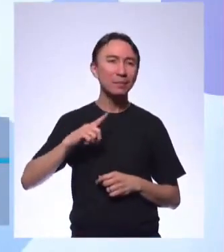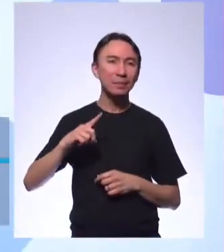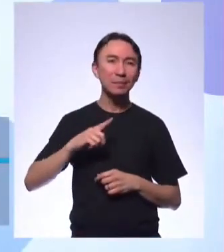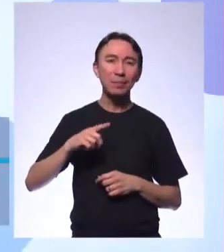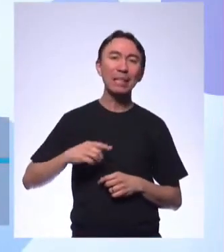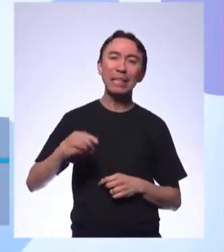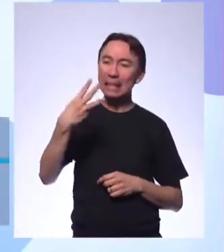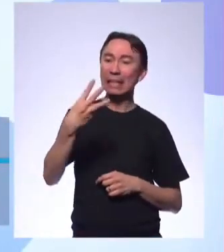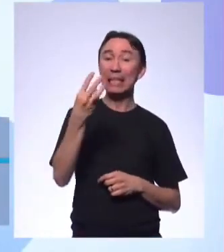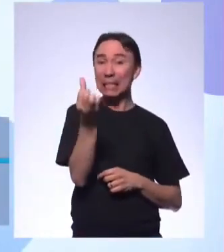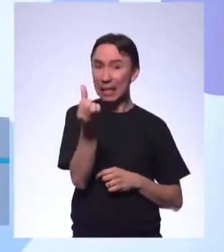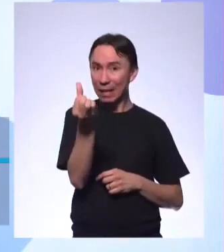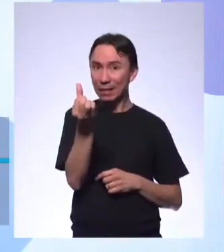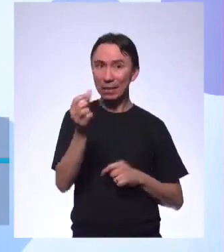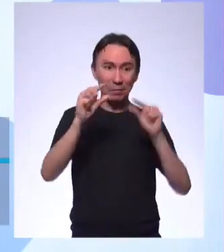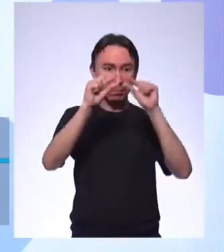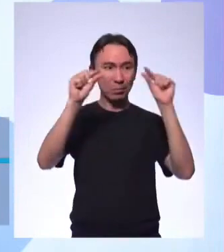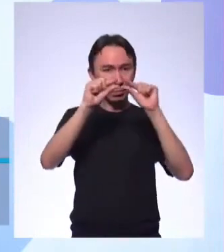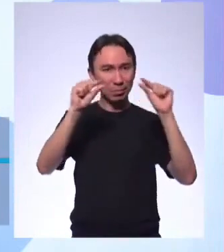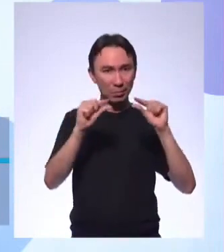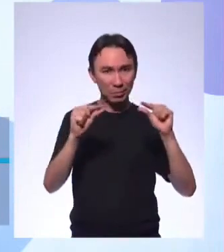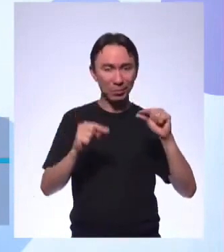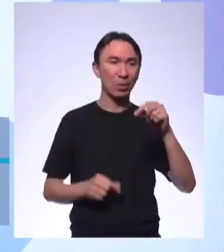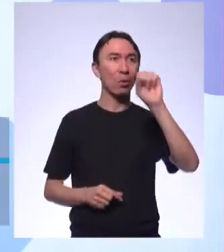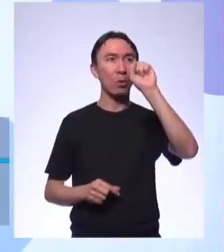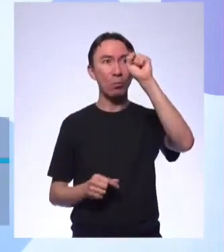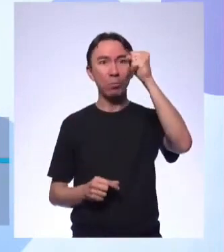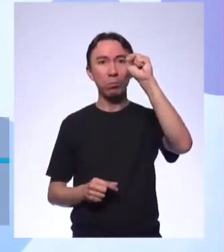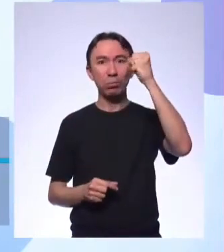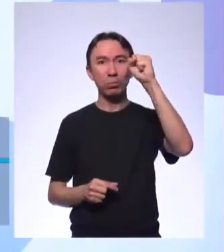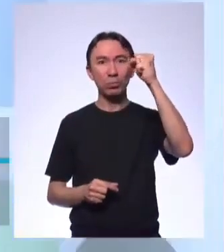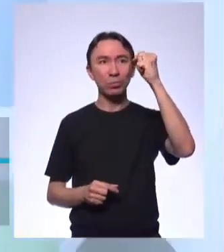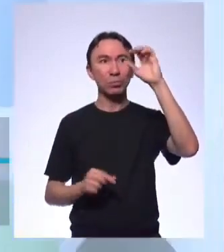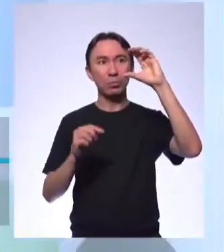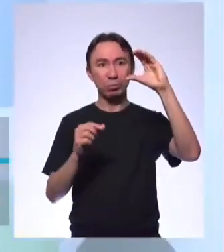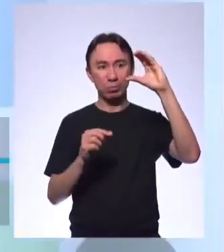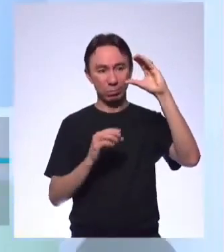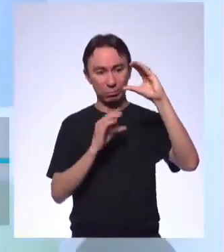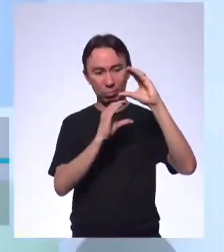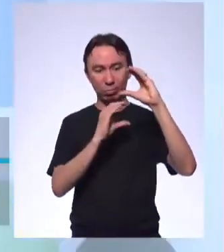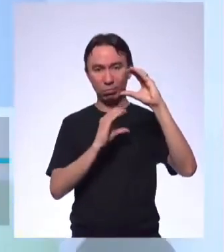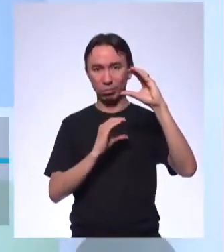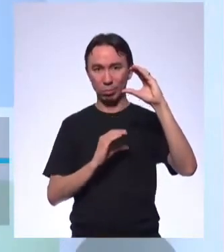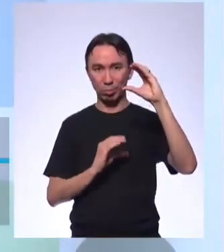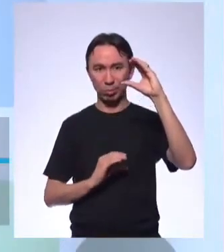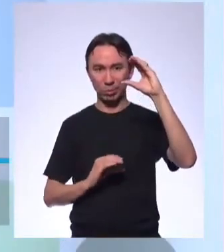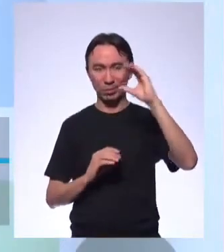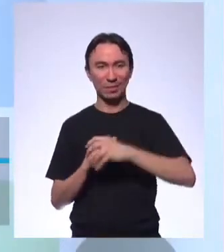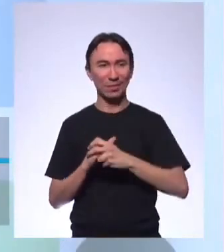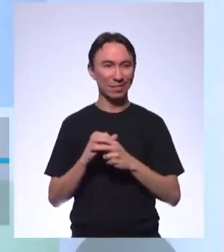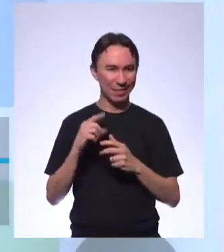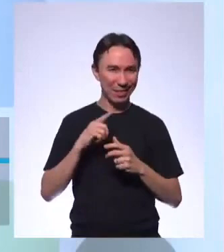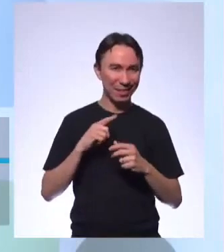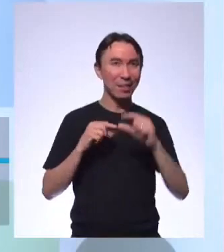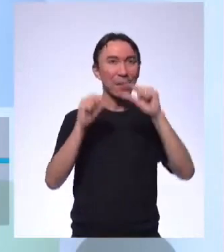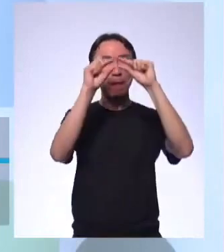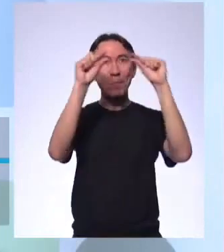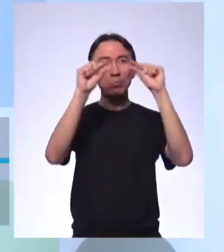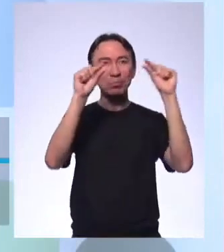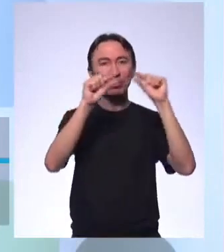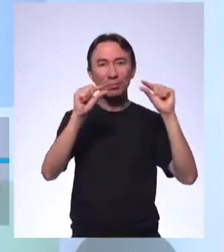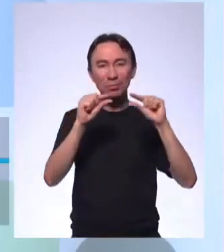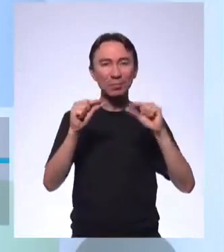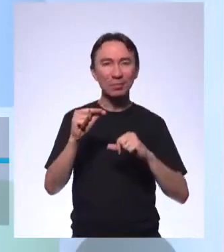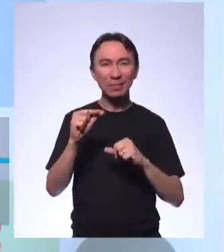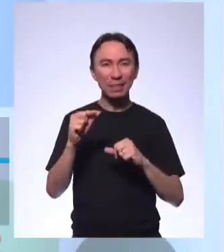36 versos e 8 estrofes. 8 estrofes e a gente não tem ali, não sei se eles iam colocar, não tem um alinhamento, assim, o mesmo número de versos isso, em cada estrofe. Isso, né? Que não